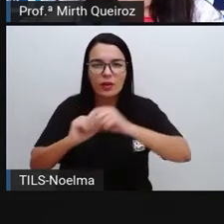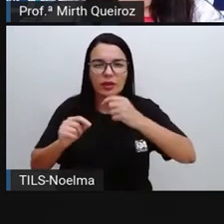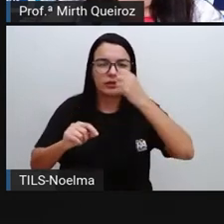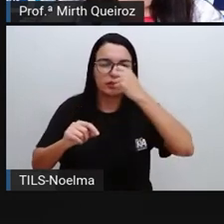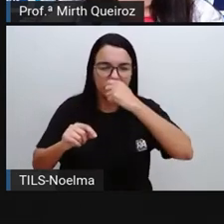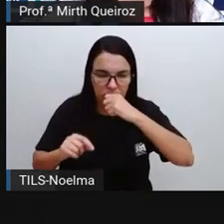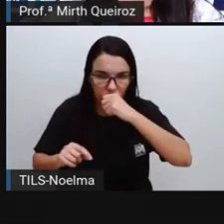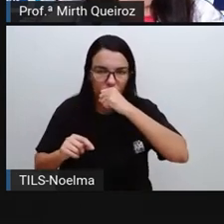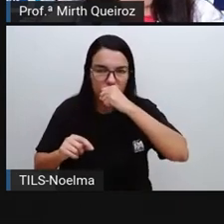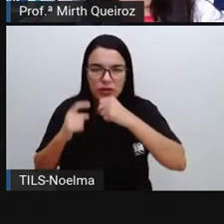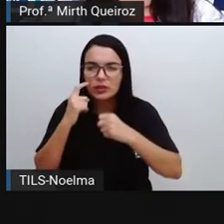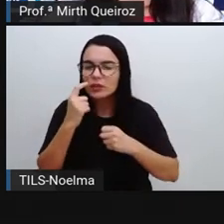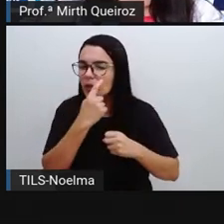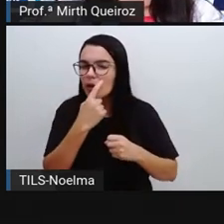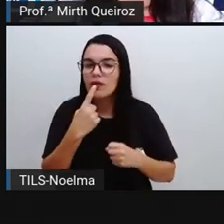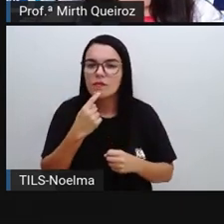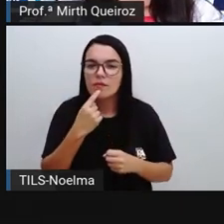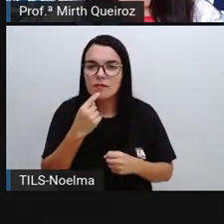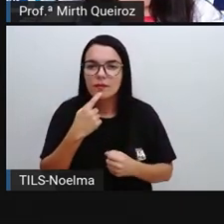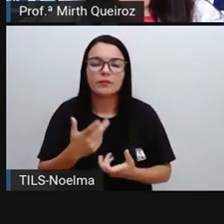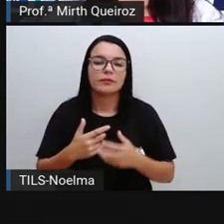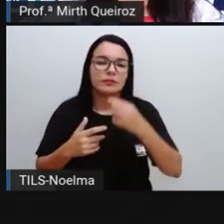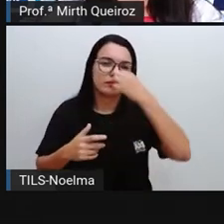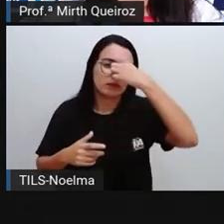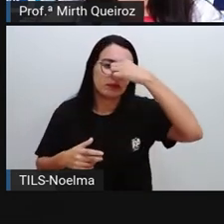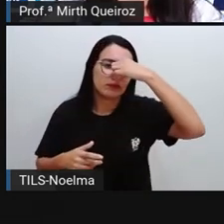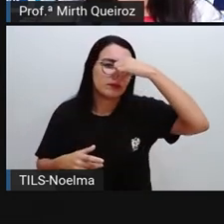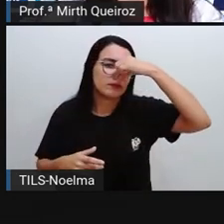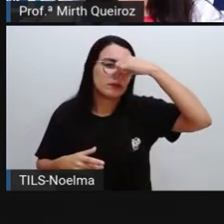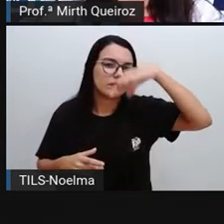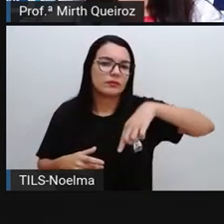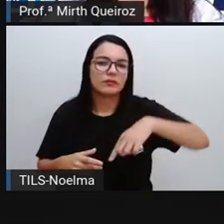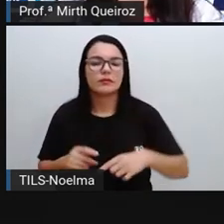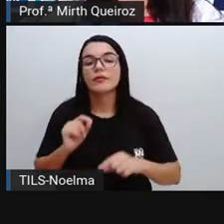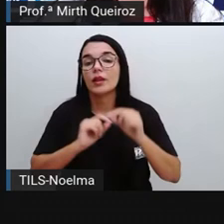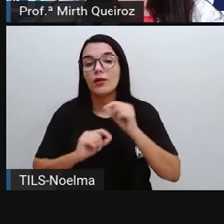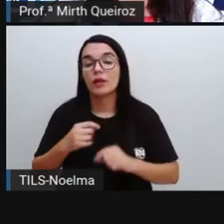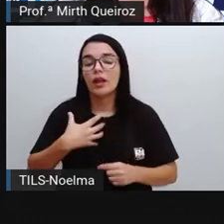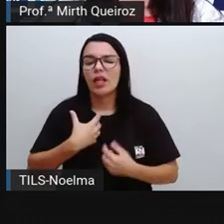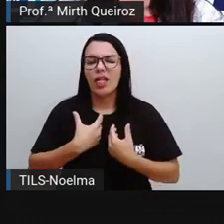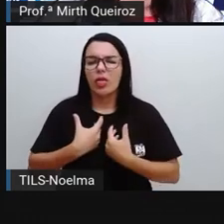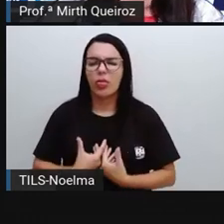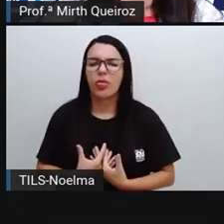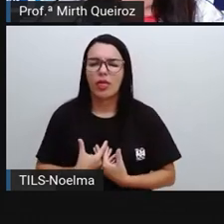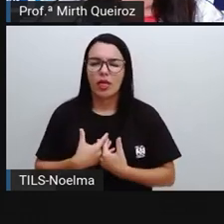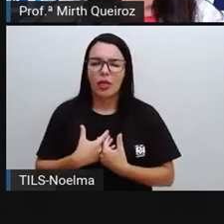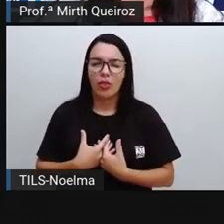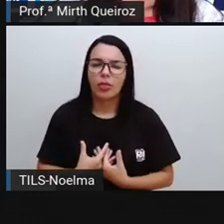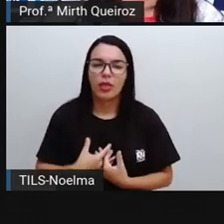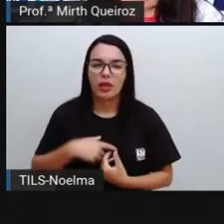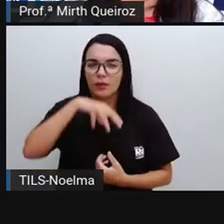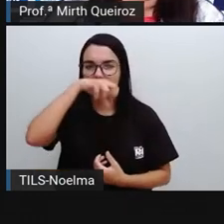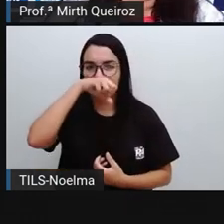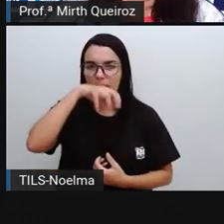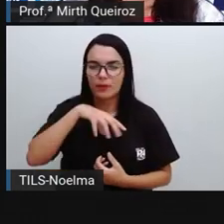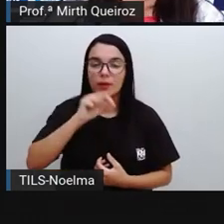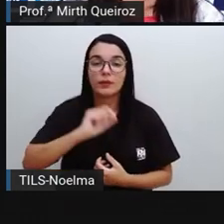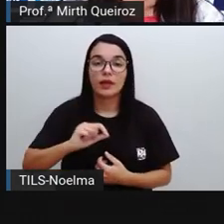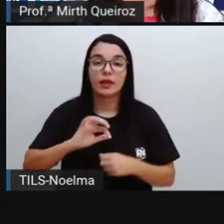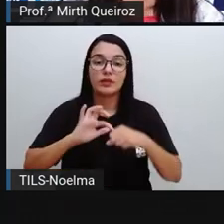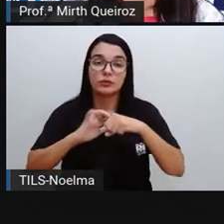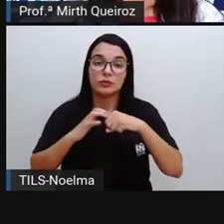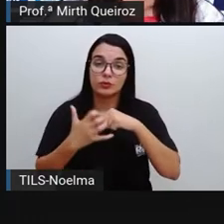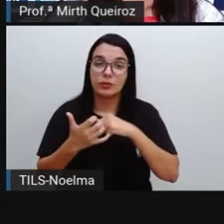coriza, certo? Geralmente a dificuldade de respirar e esse cansaço, essa fadiga, a gente vai ver somente aí